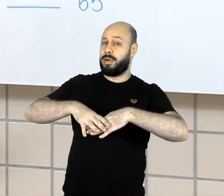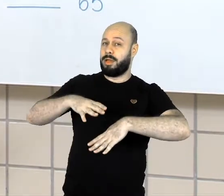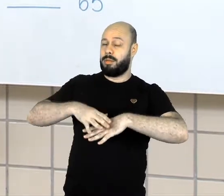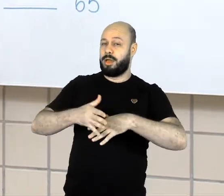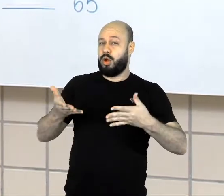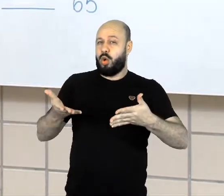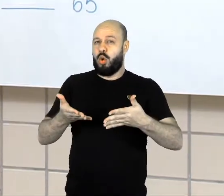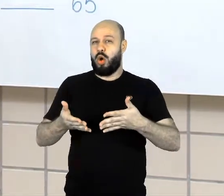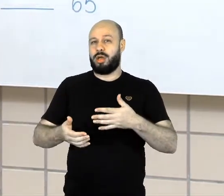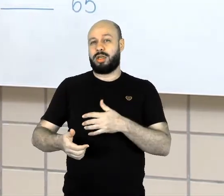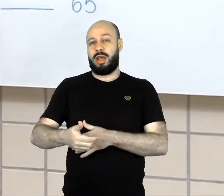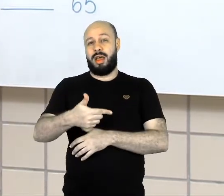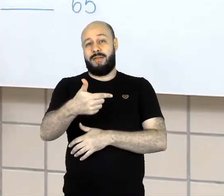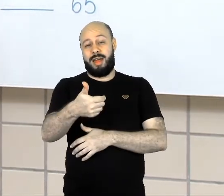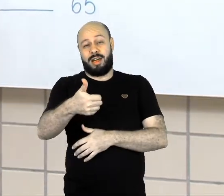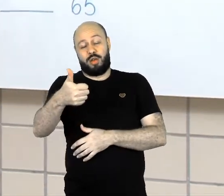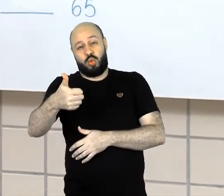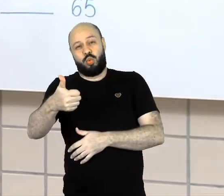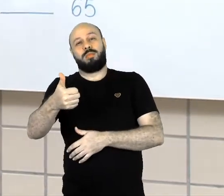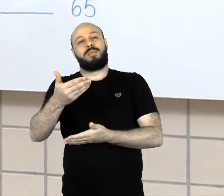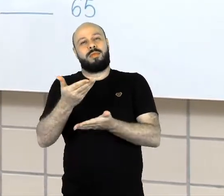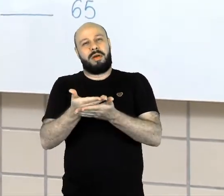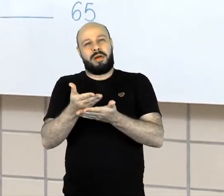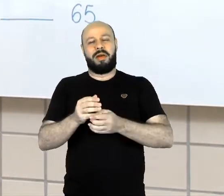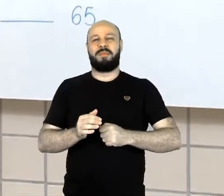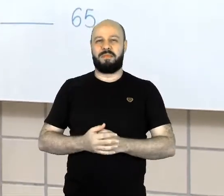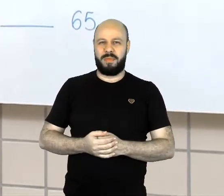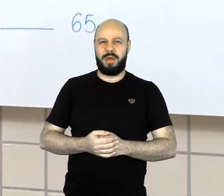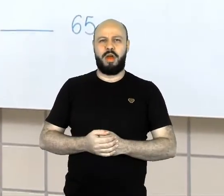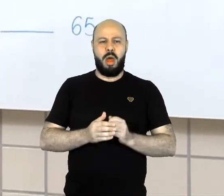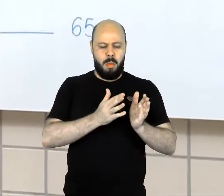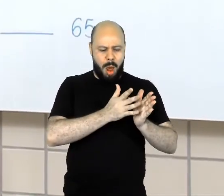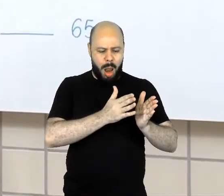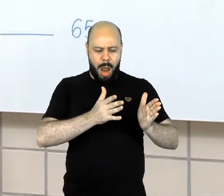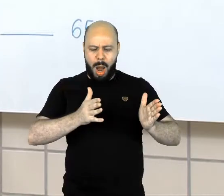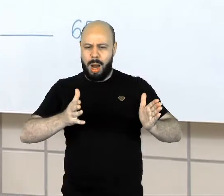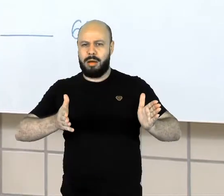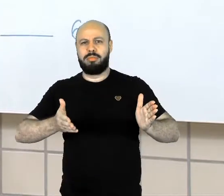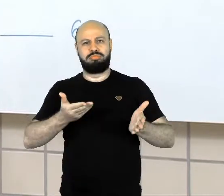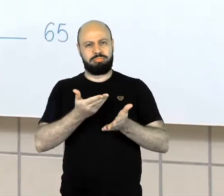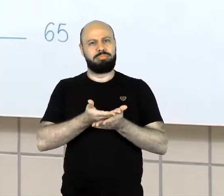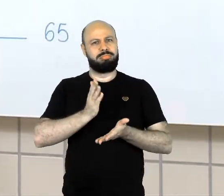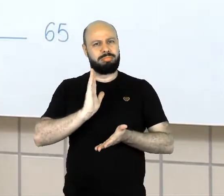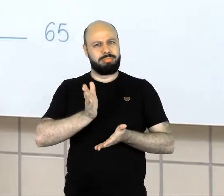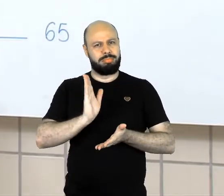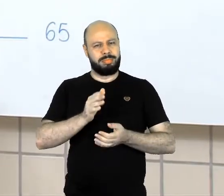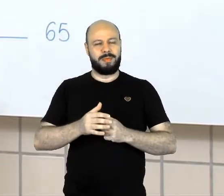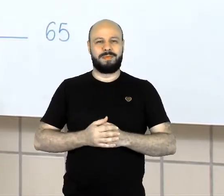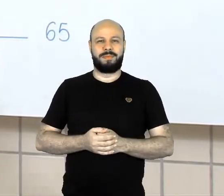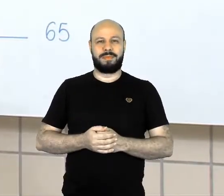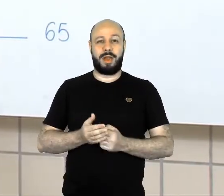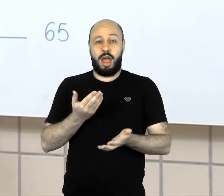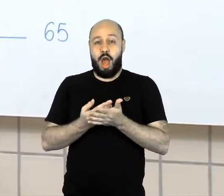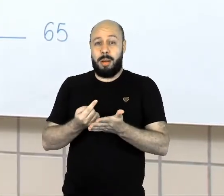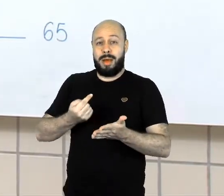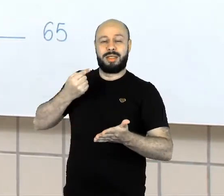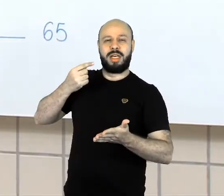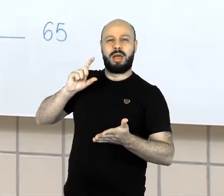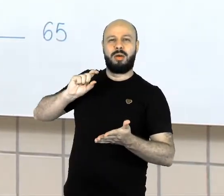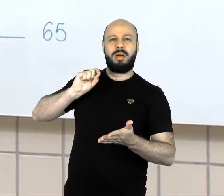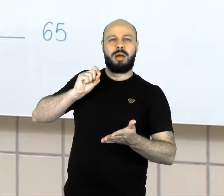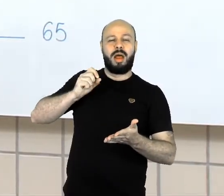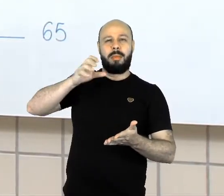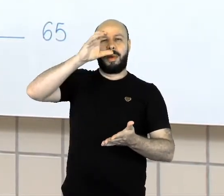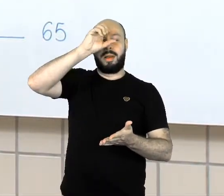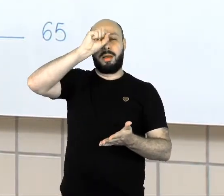aqui na nossa 21ª aula. Olha o tanto de aula que a gente já teve, né? Na aula passada, nós aprendemos que